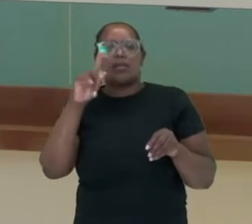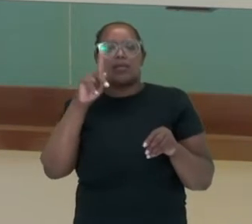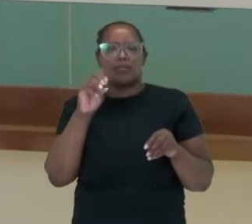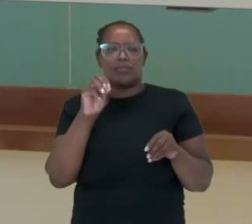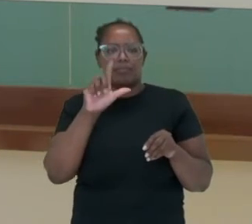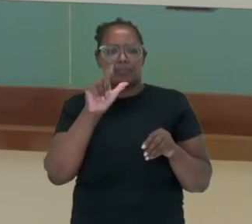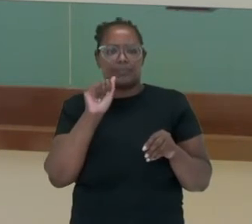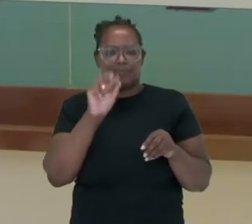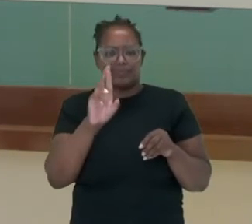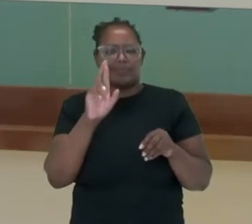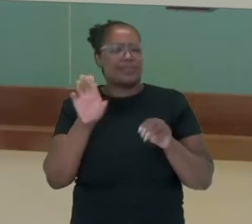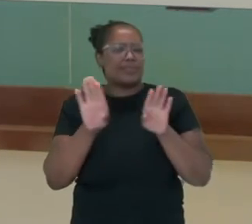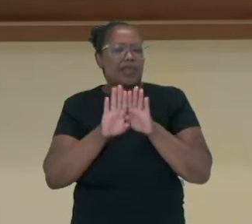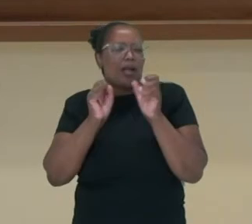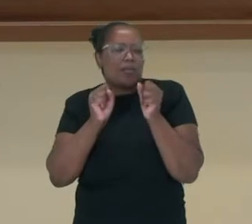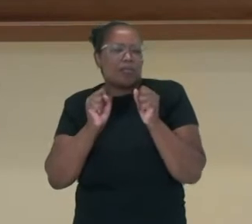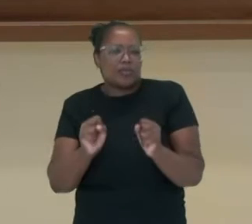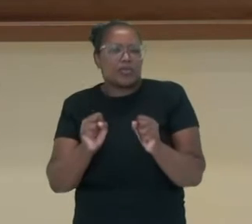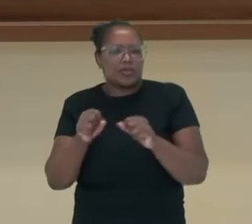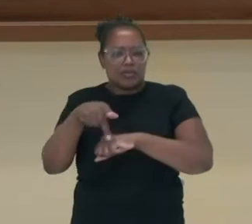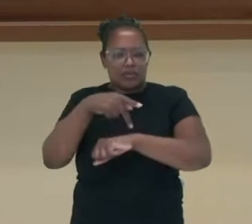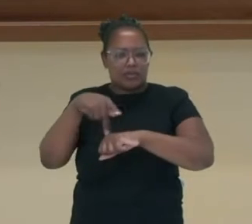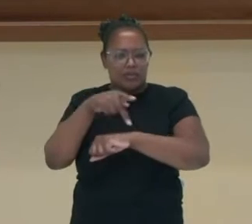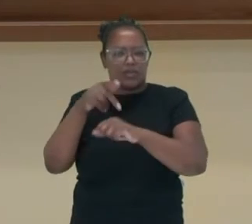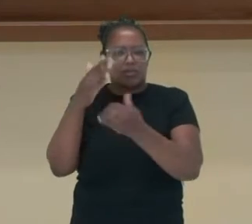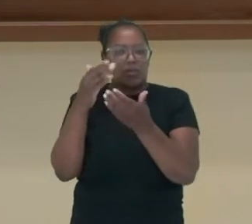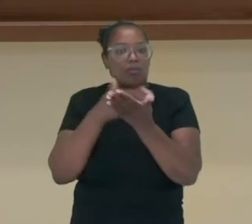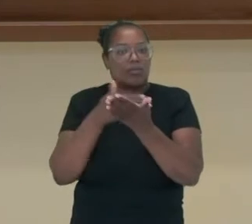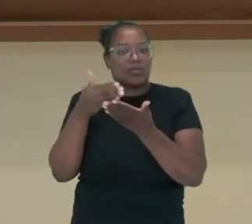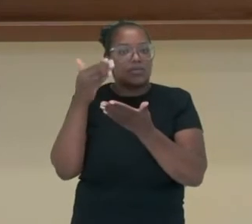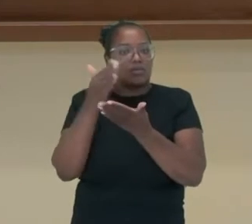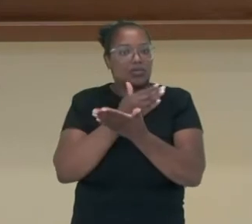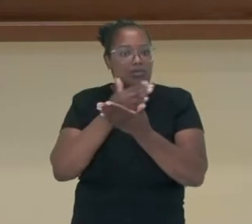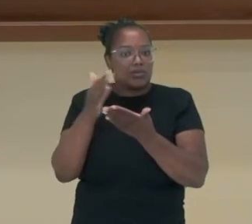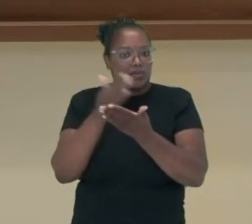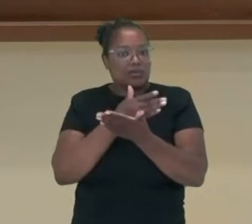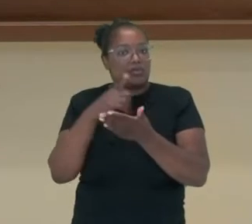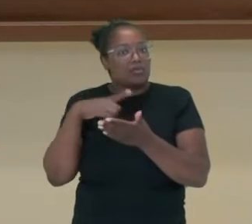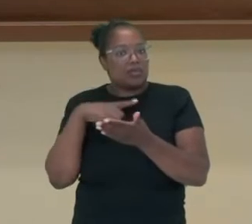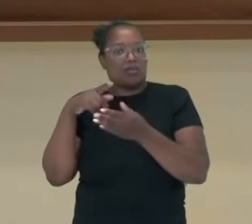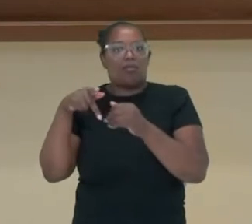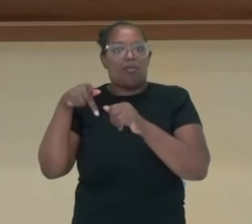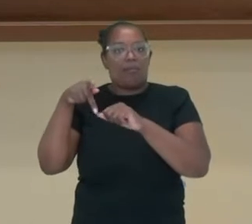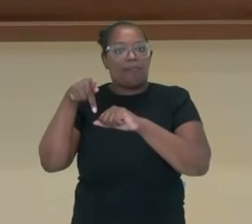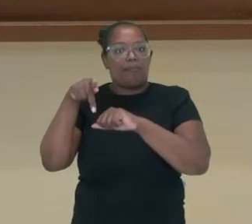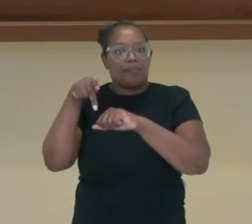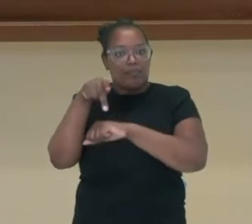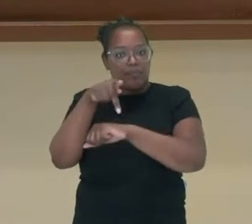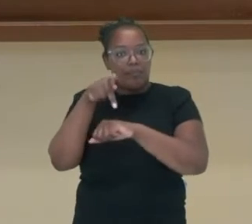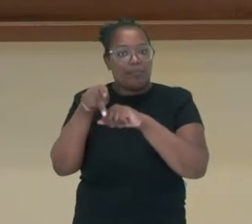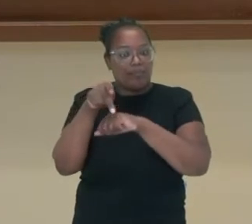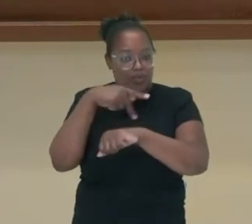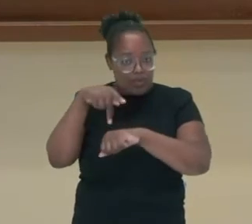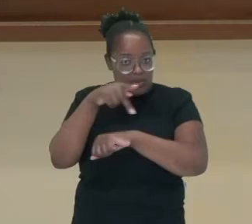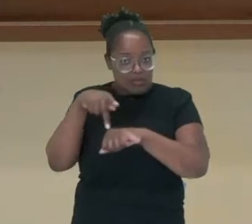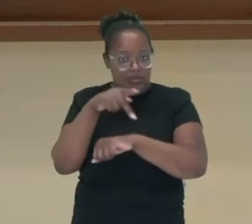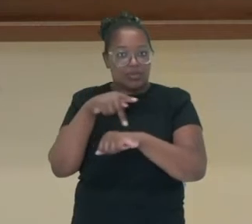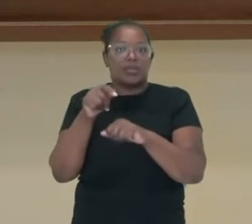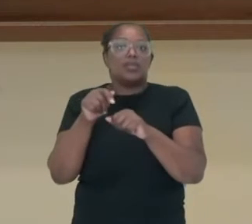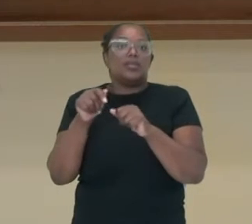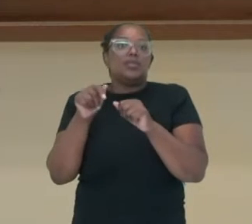as potências, os países começam a se dividir. E aí nós vamos ter países da América, países da Ásia, países